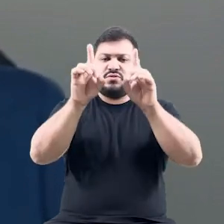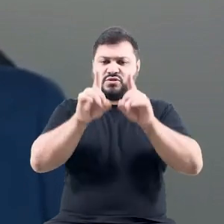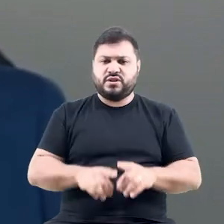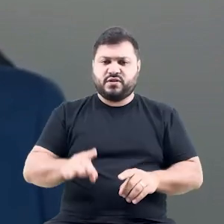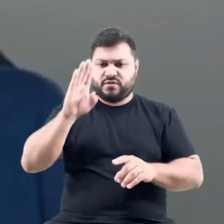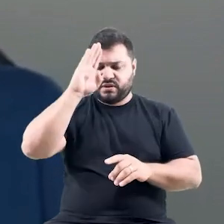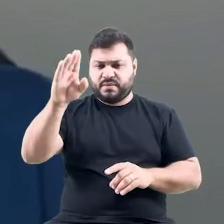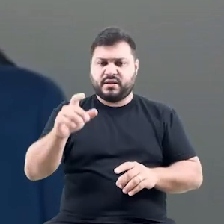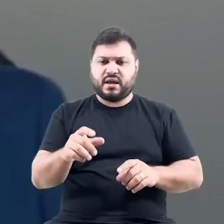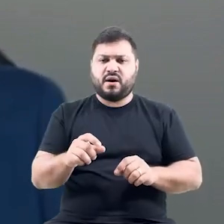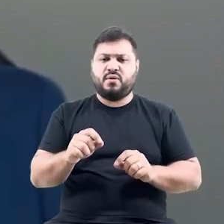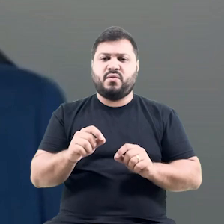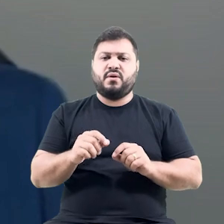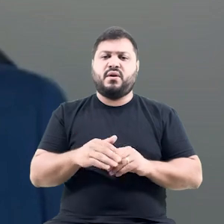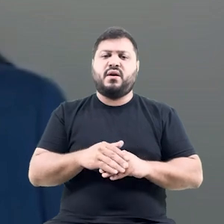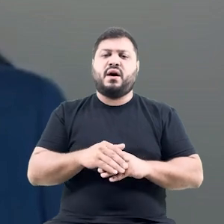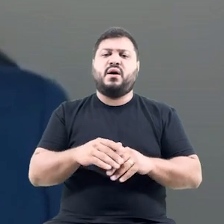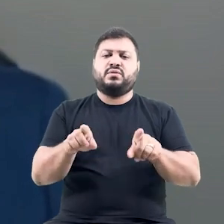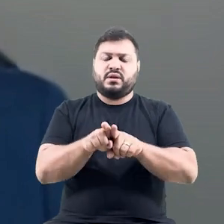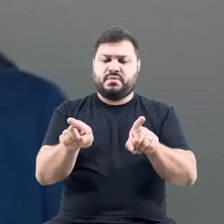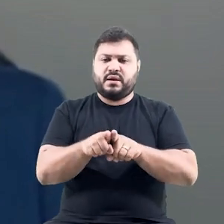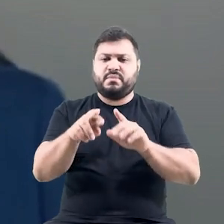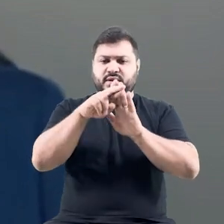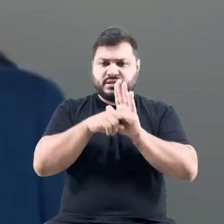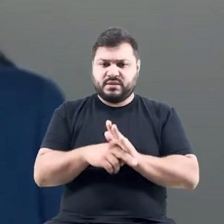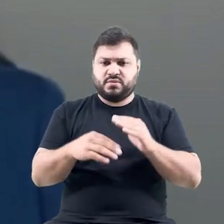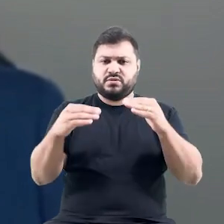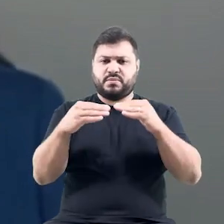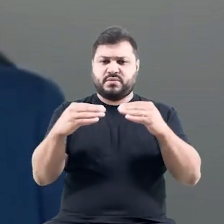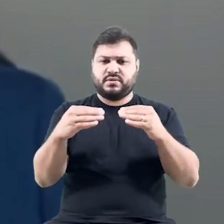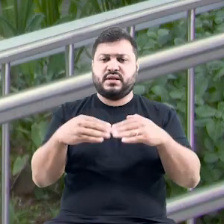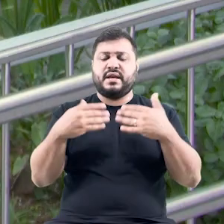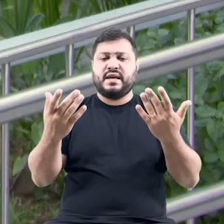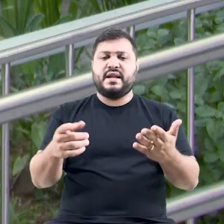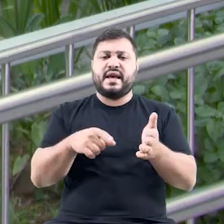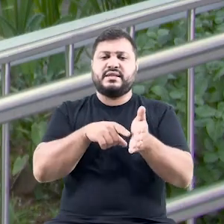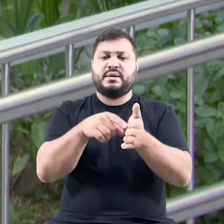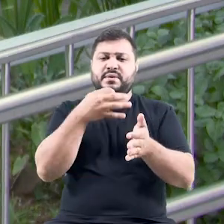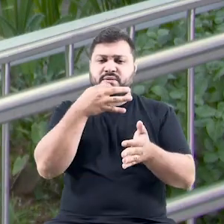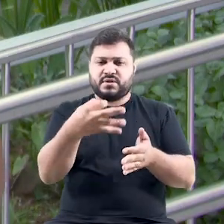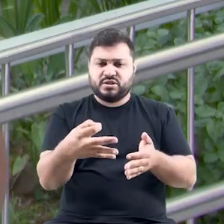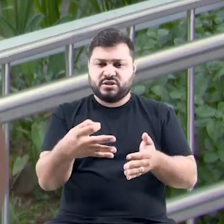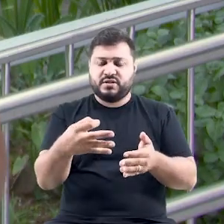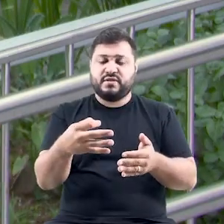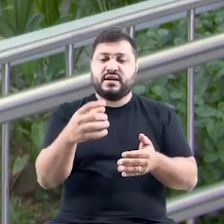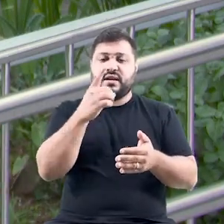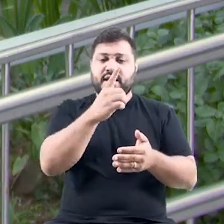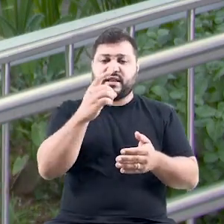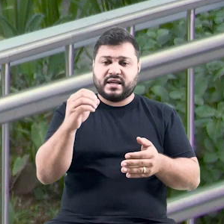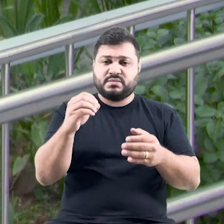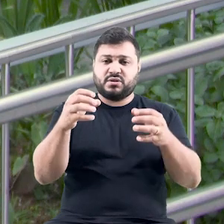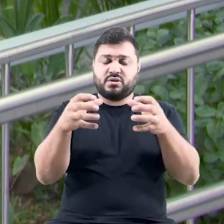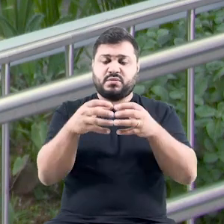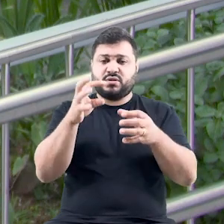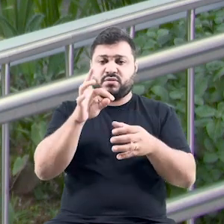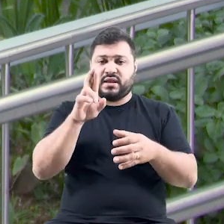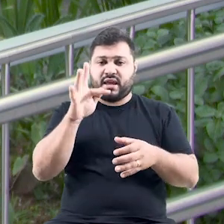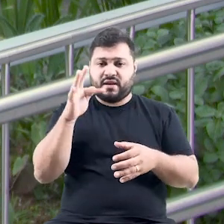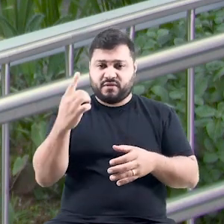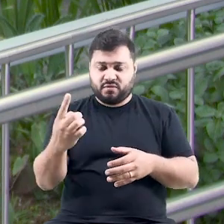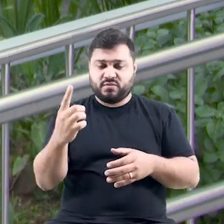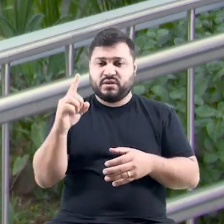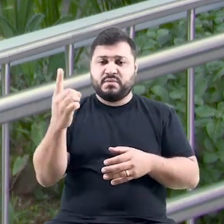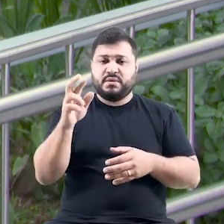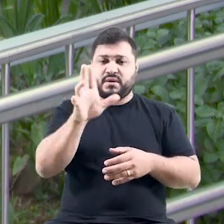de um direito fundamental ao princípio também constitucional da proporcionalidade. E foi nessa perspectiva que a 10ª turma do Tribunal